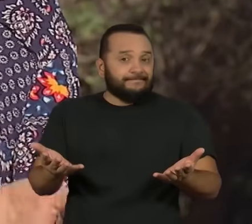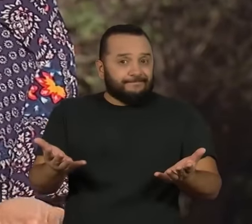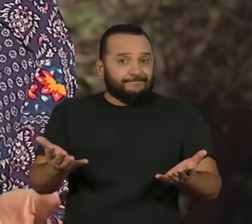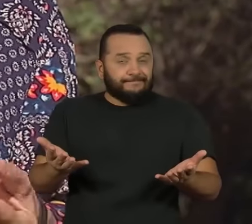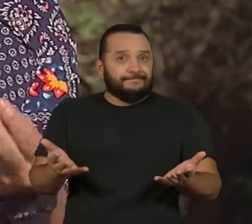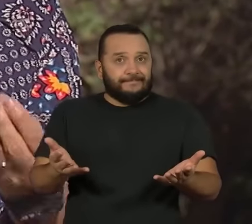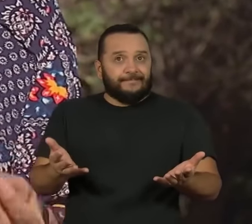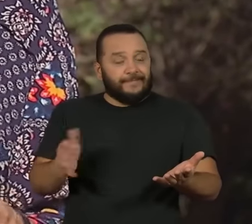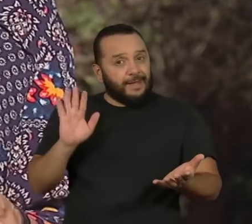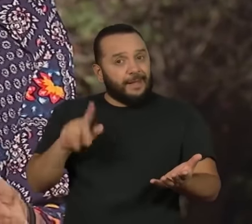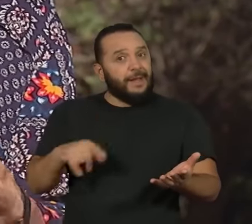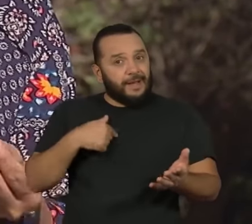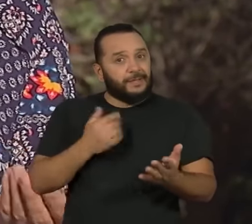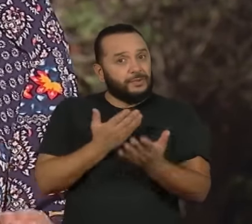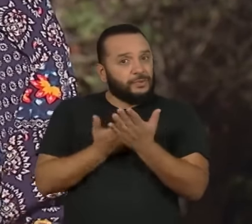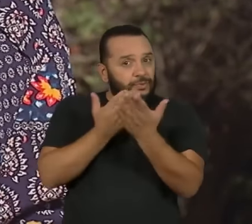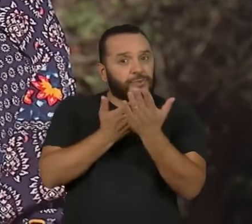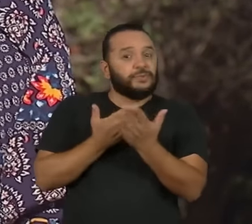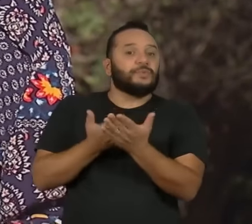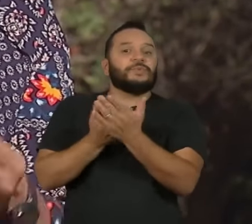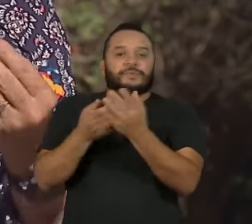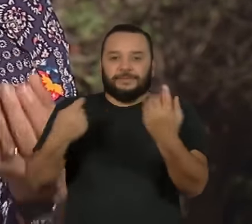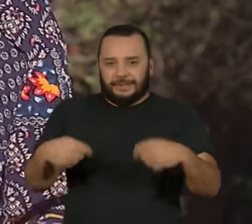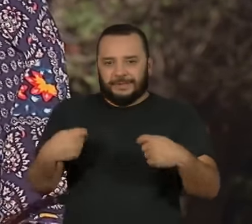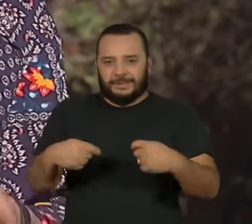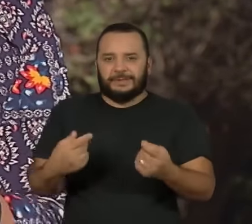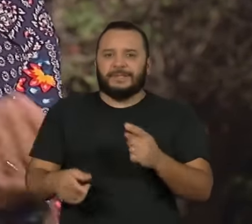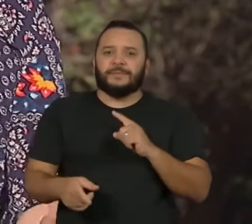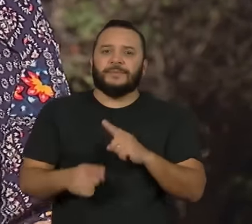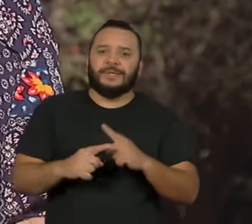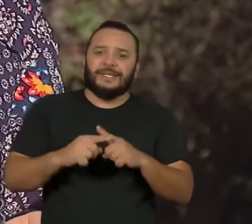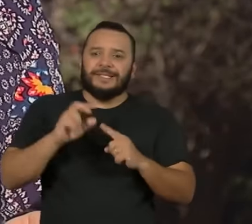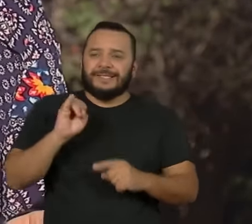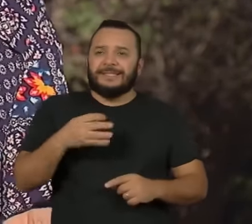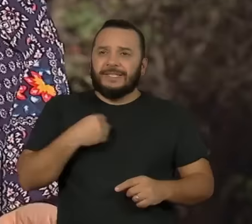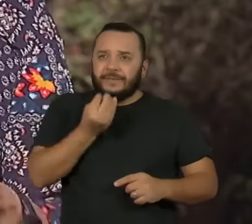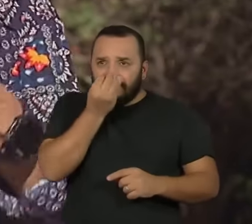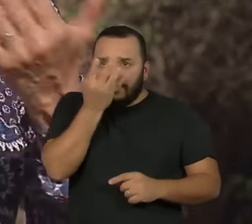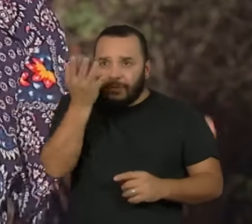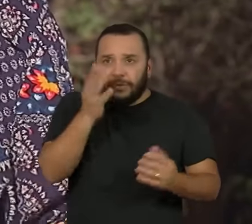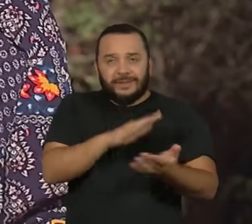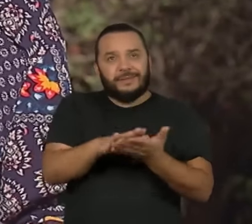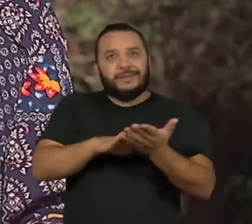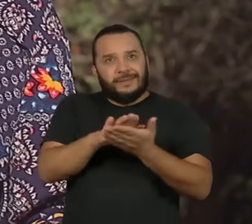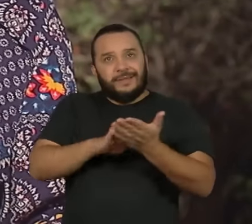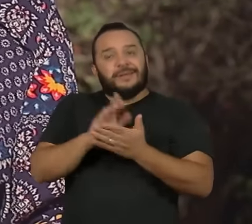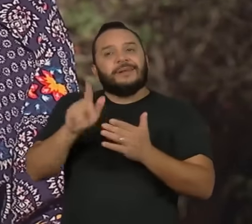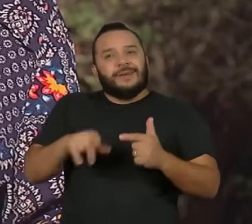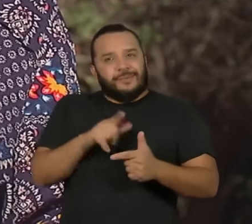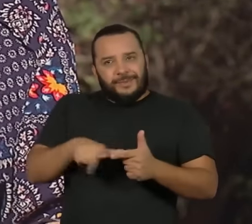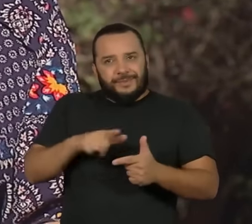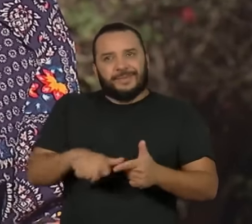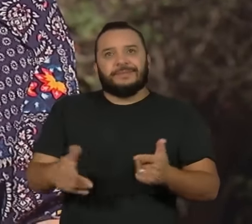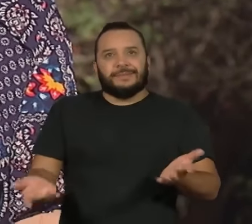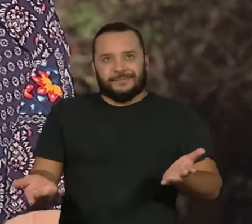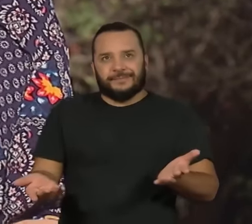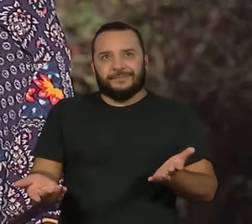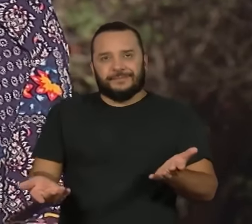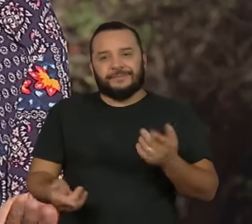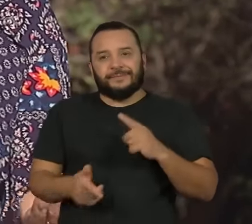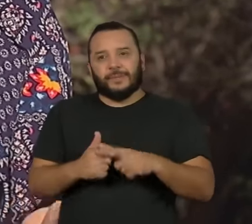Isso é um estudo que precisa ser feito, porque se não florescer, é um grande problema. Porque